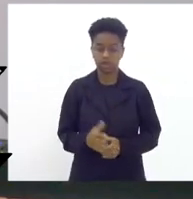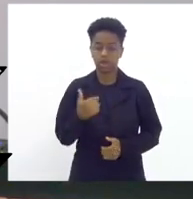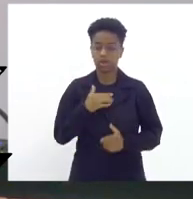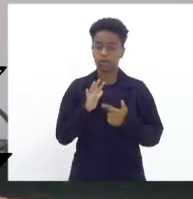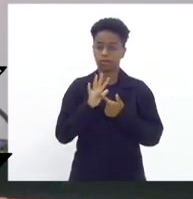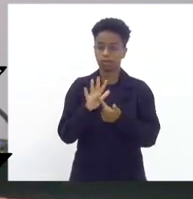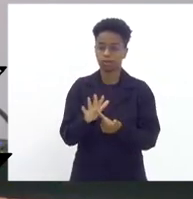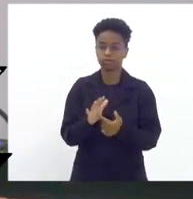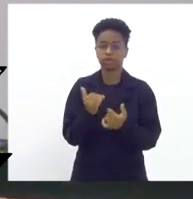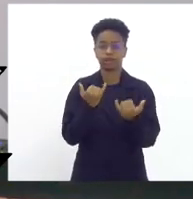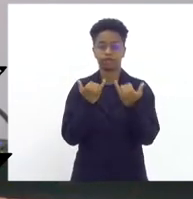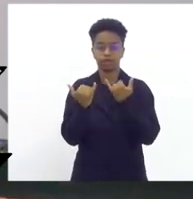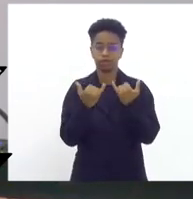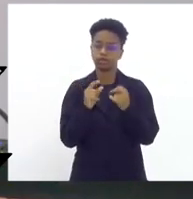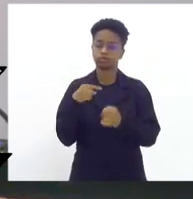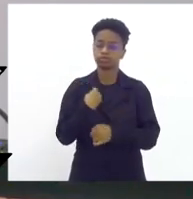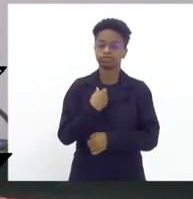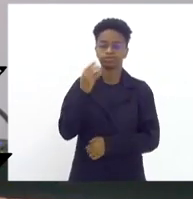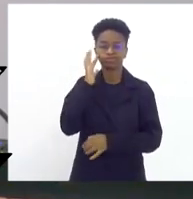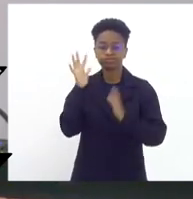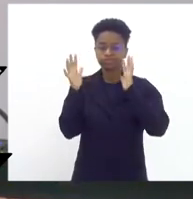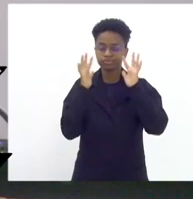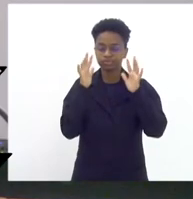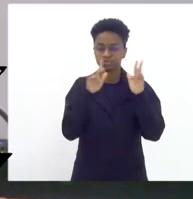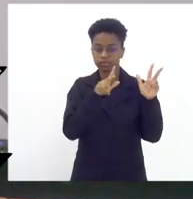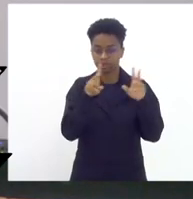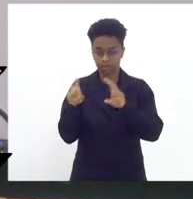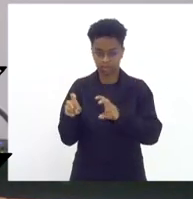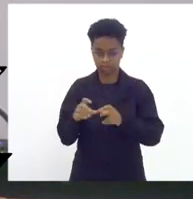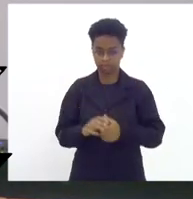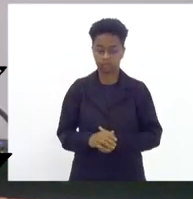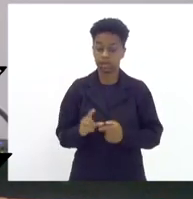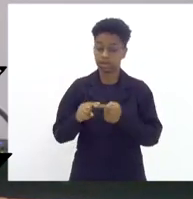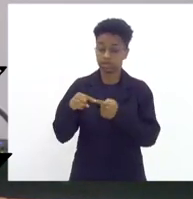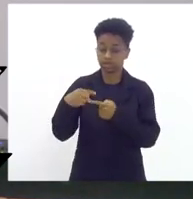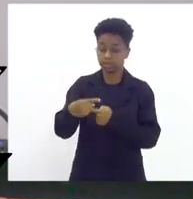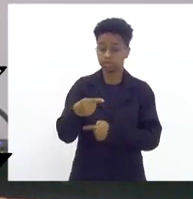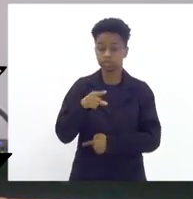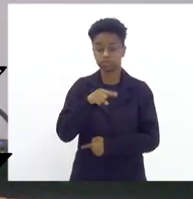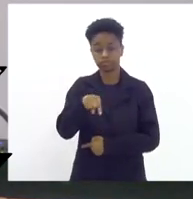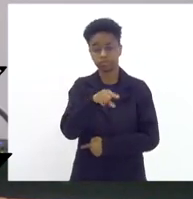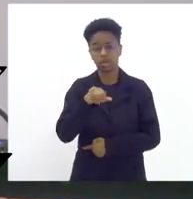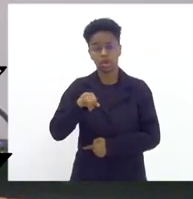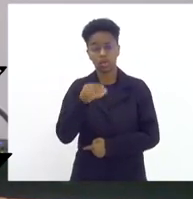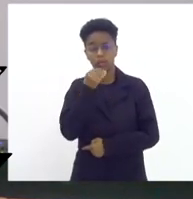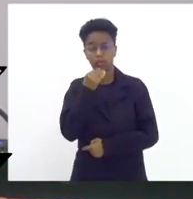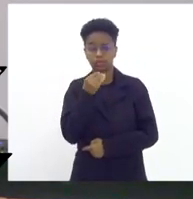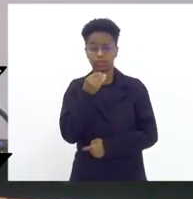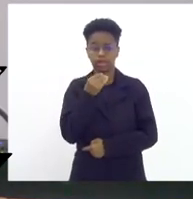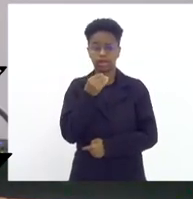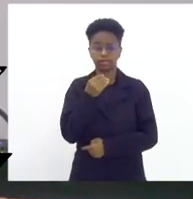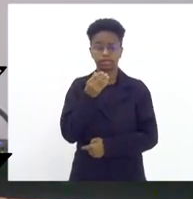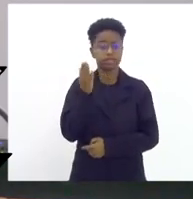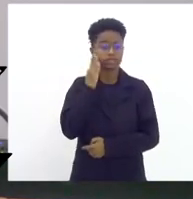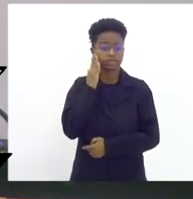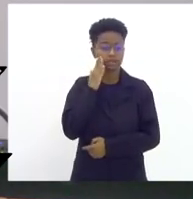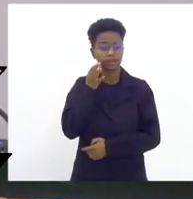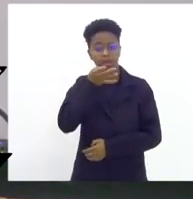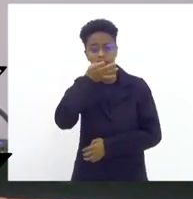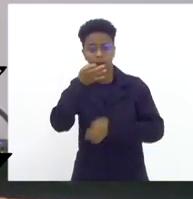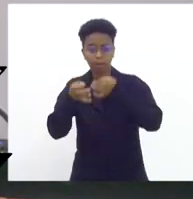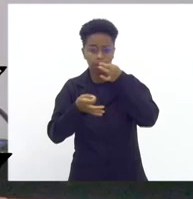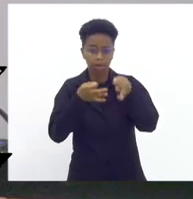dados para a gente refletir sobre esse tema depois vocês vão ter oportunidade de ouvir minhas colegas do programa de atendimento